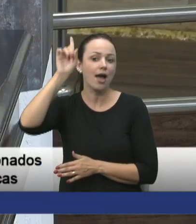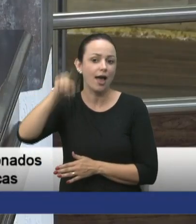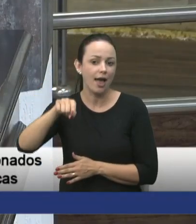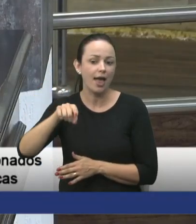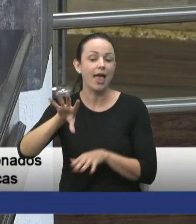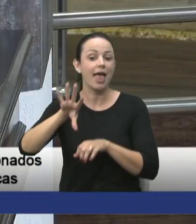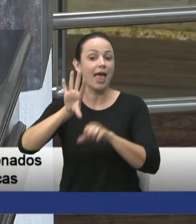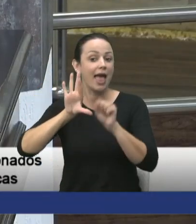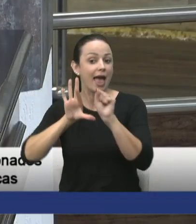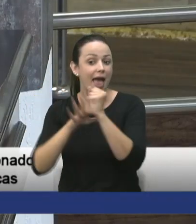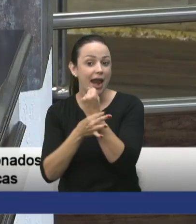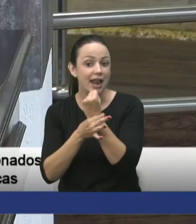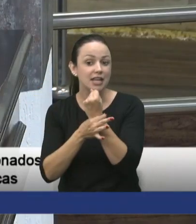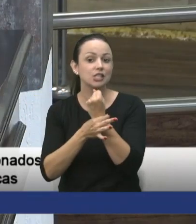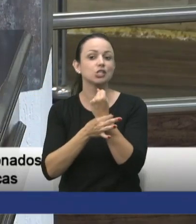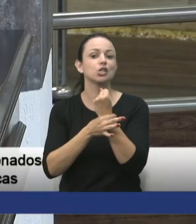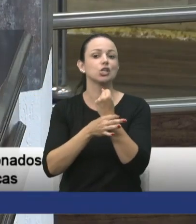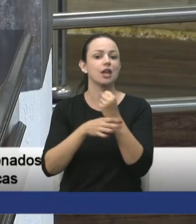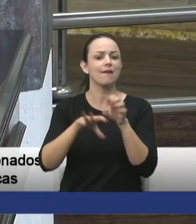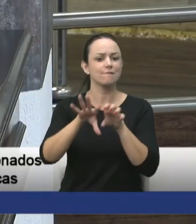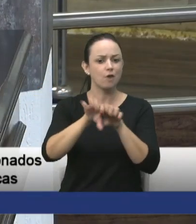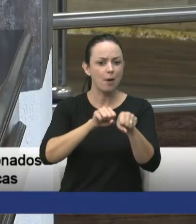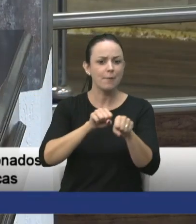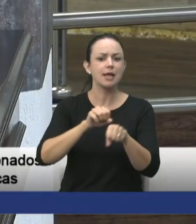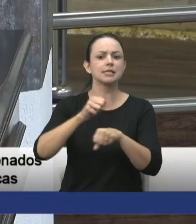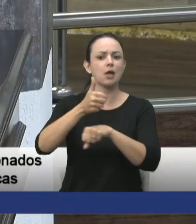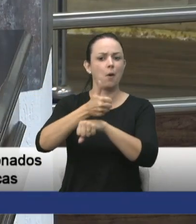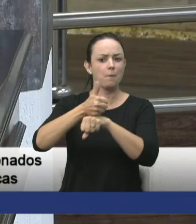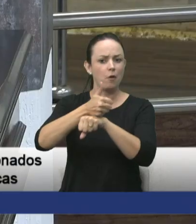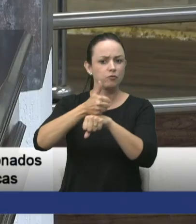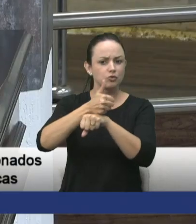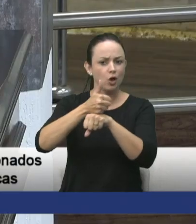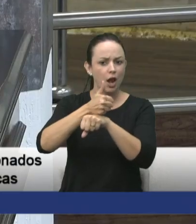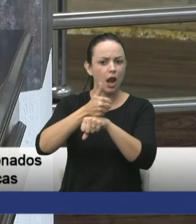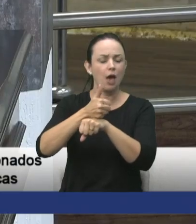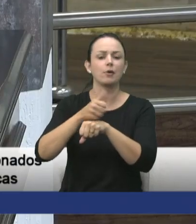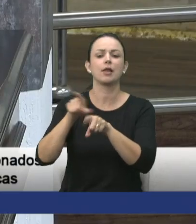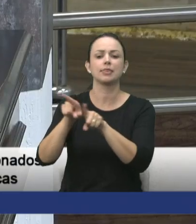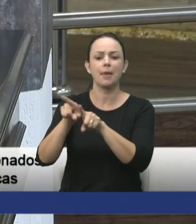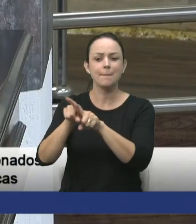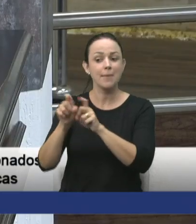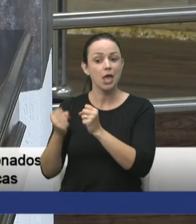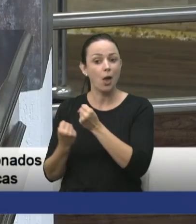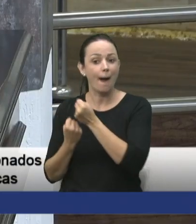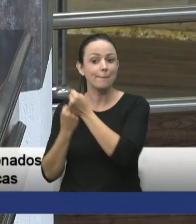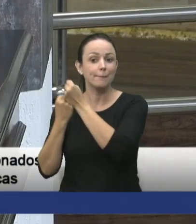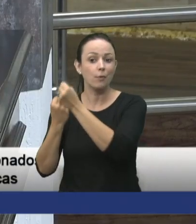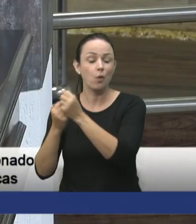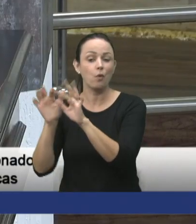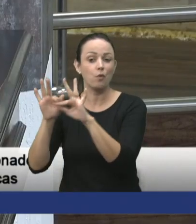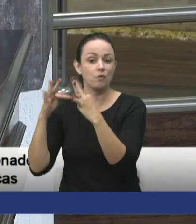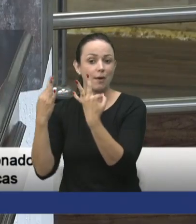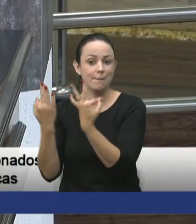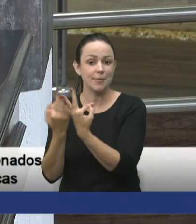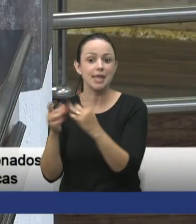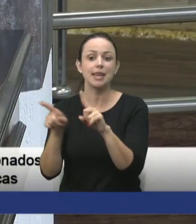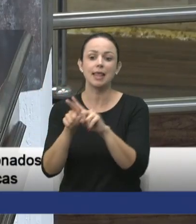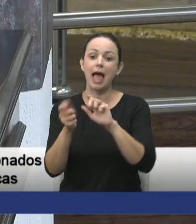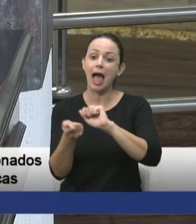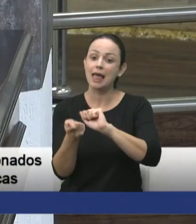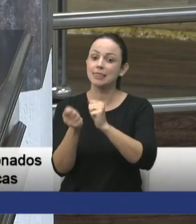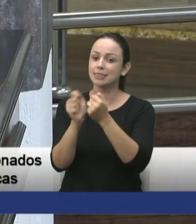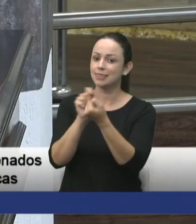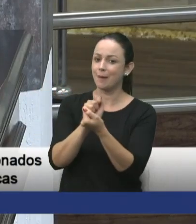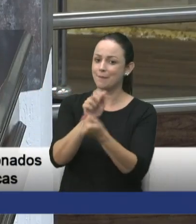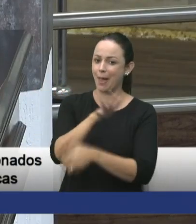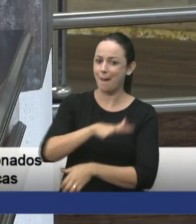formação adequada para os profissionais, é oferecer suporte às famílias e adaptar ambientes, é